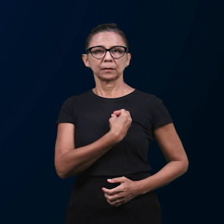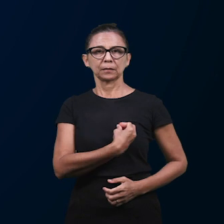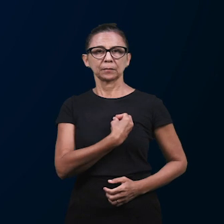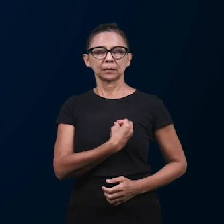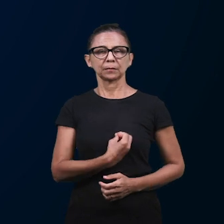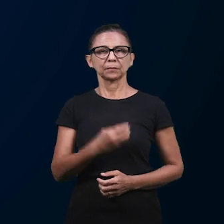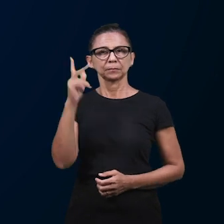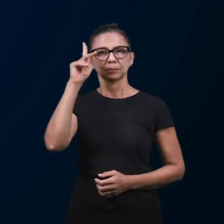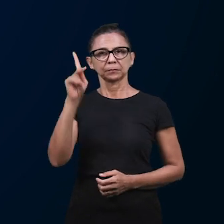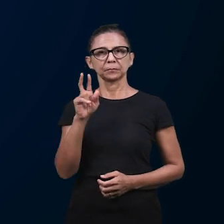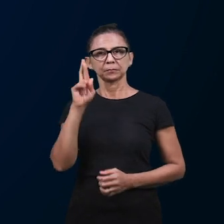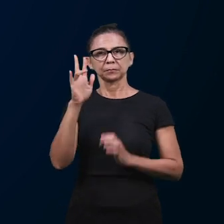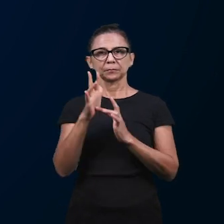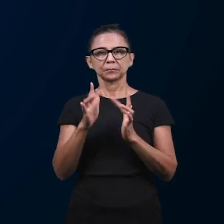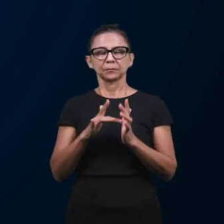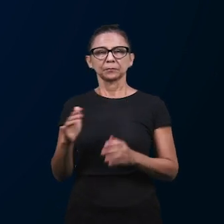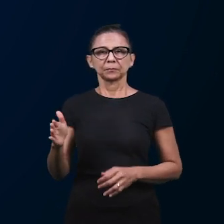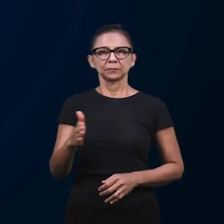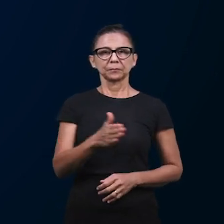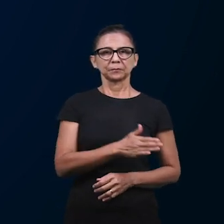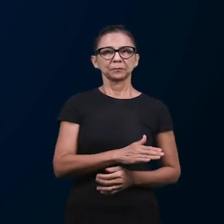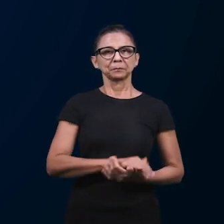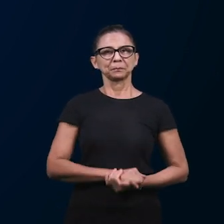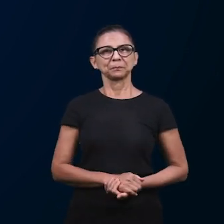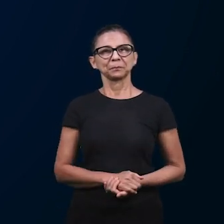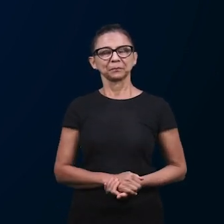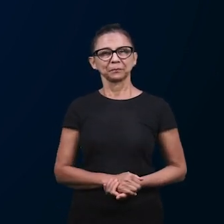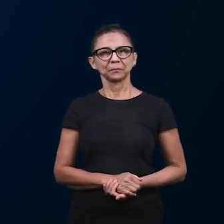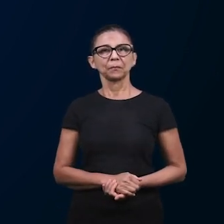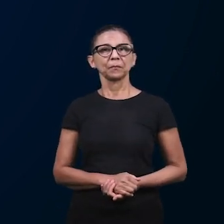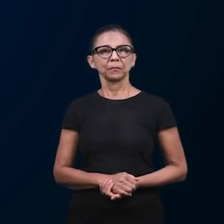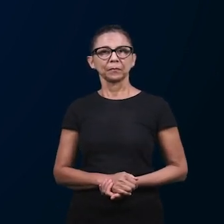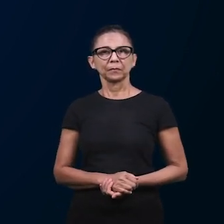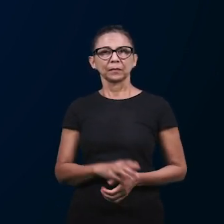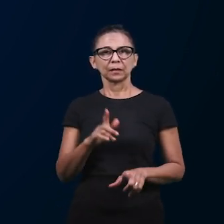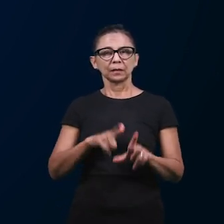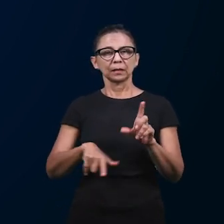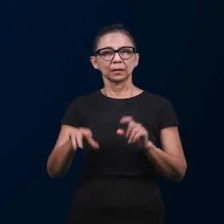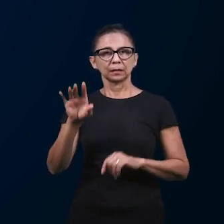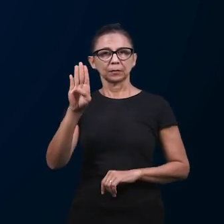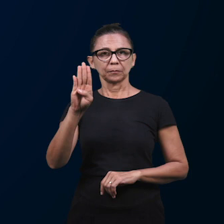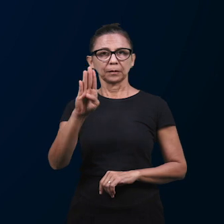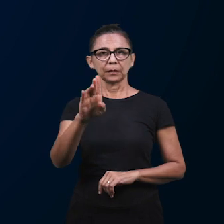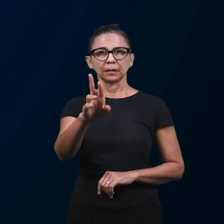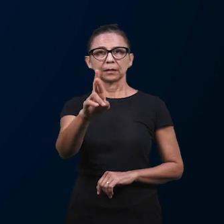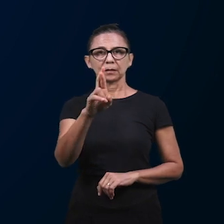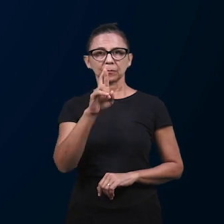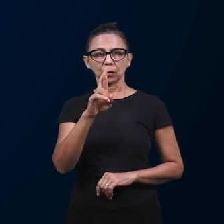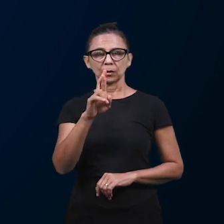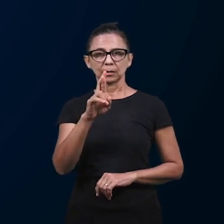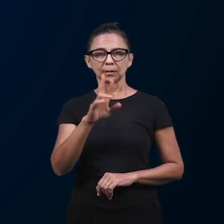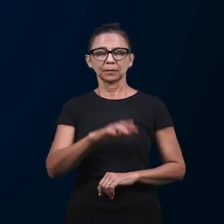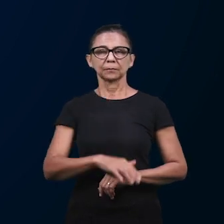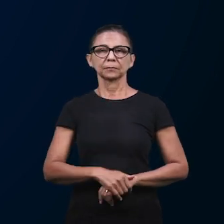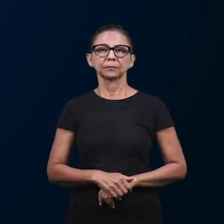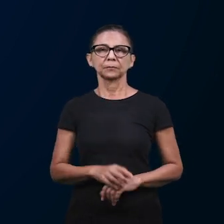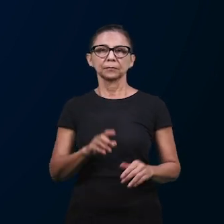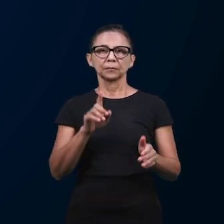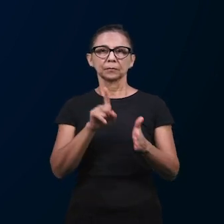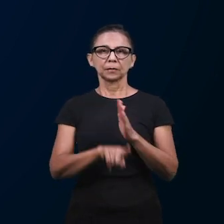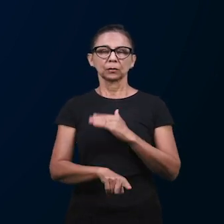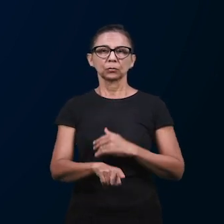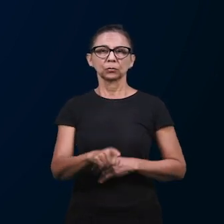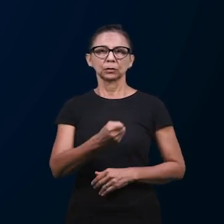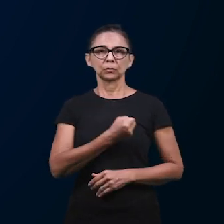parte, com a paz do Senhor Jesus. A paz do Senhor, irmãos. Em resposta à letra B, da pergunta número 2,